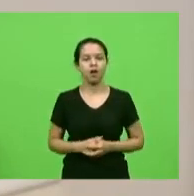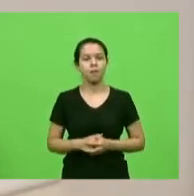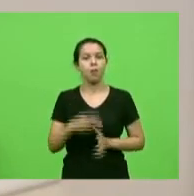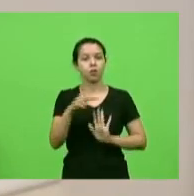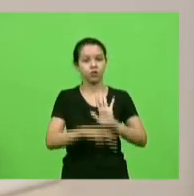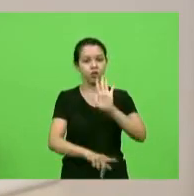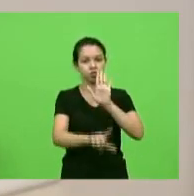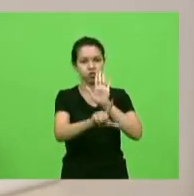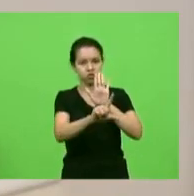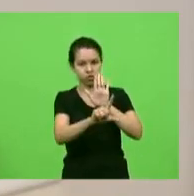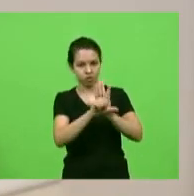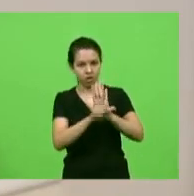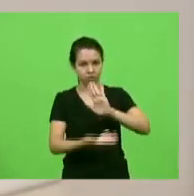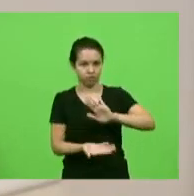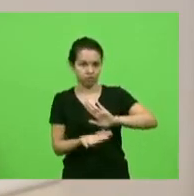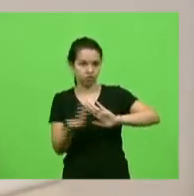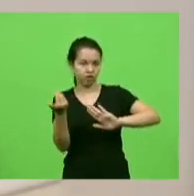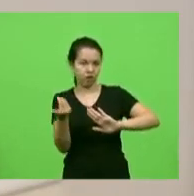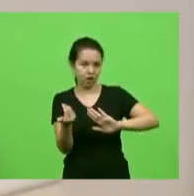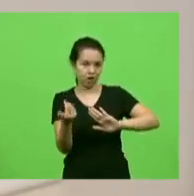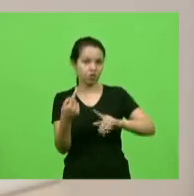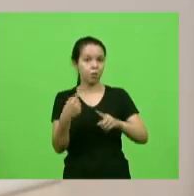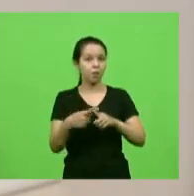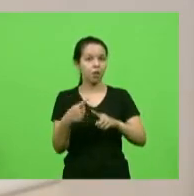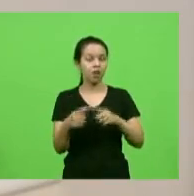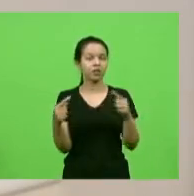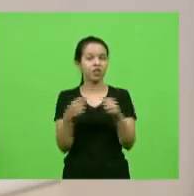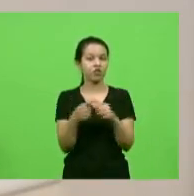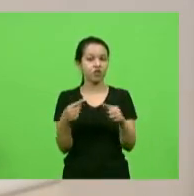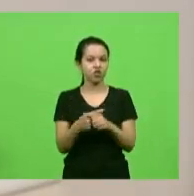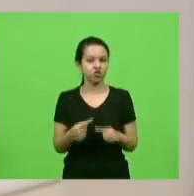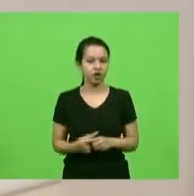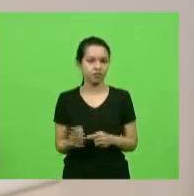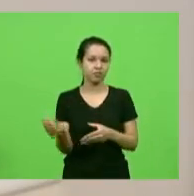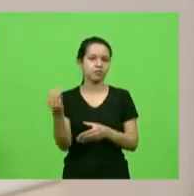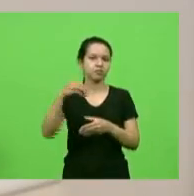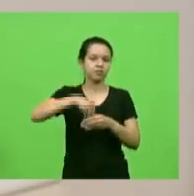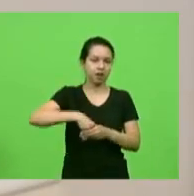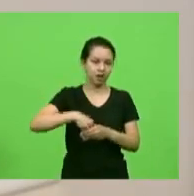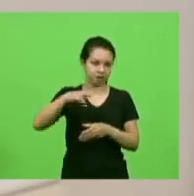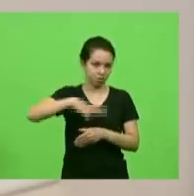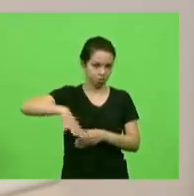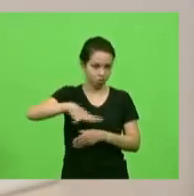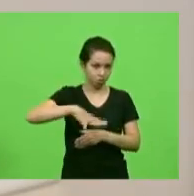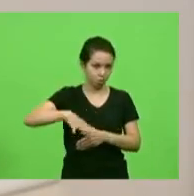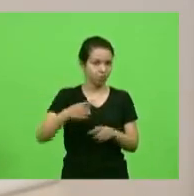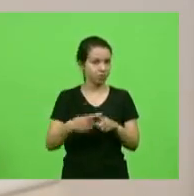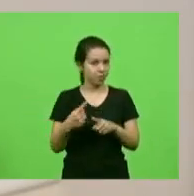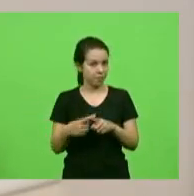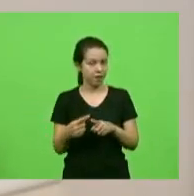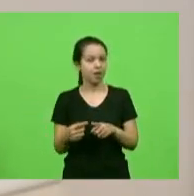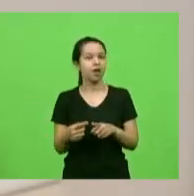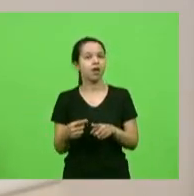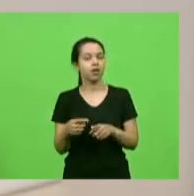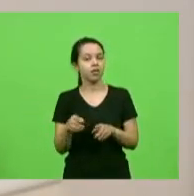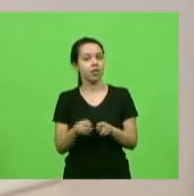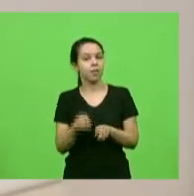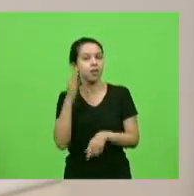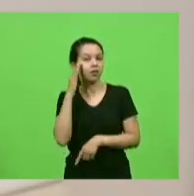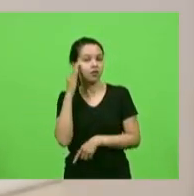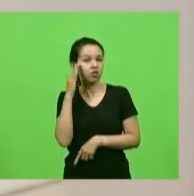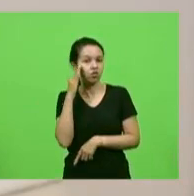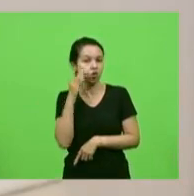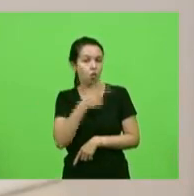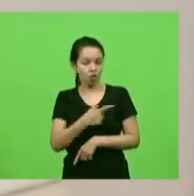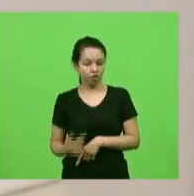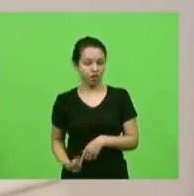retirado em razão de divergências internas e porque entendiam que o governo estadual não deveria fazer pagamentos adiantados, que não